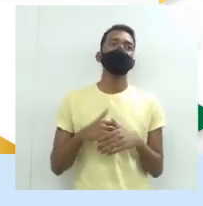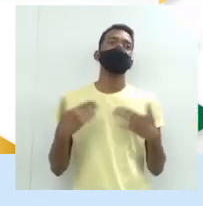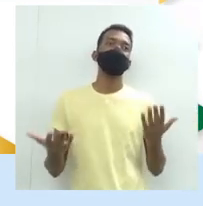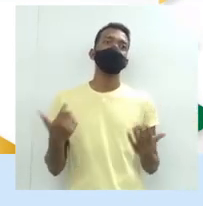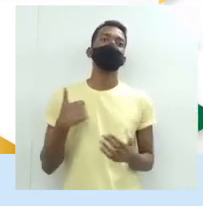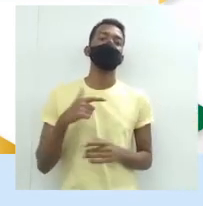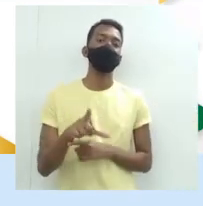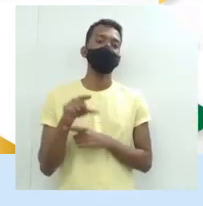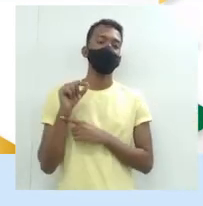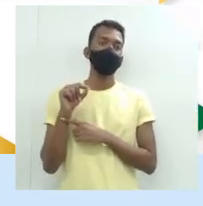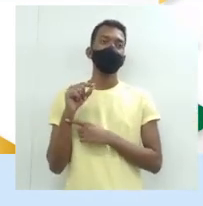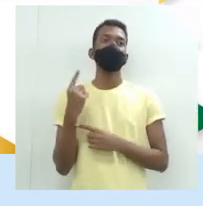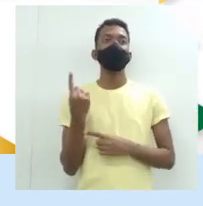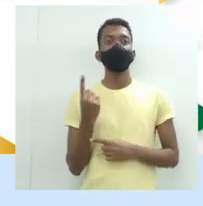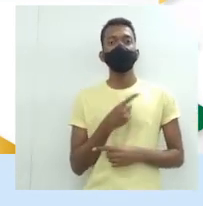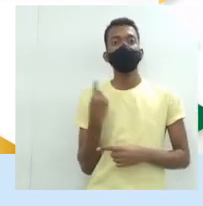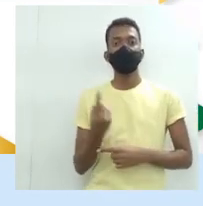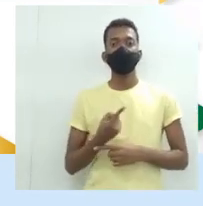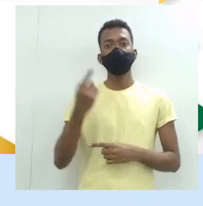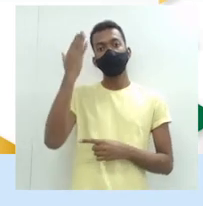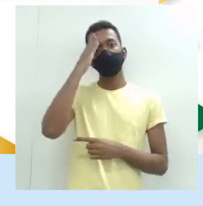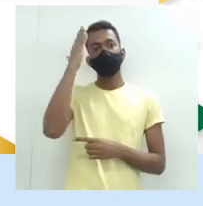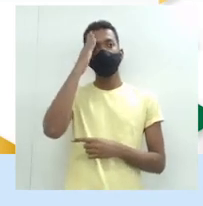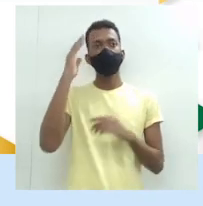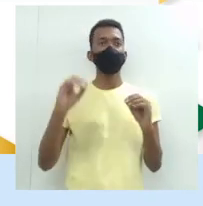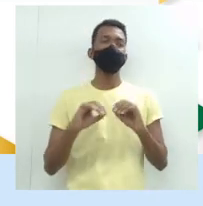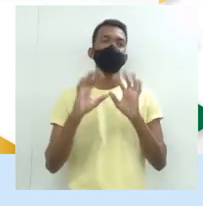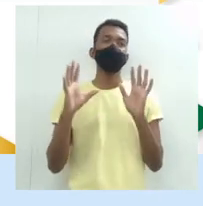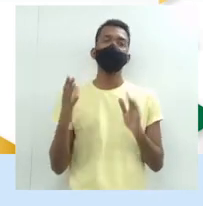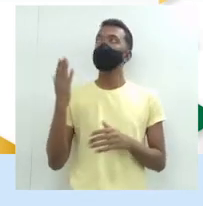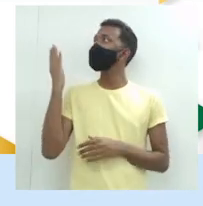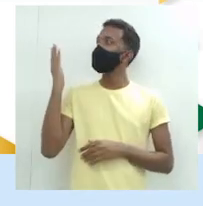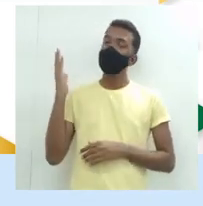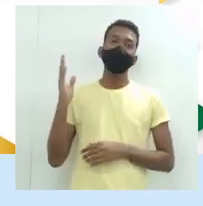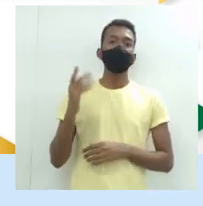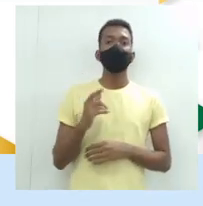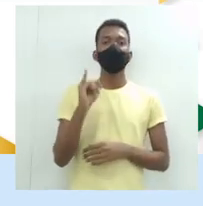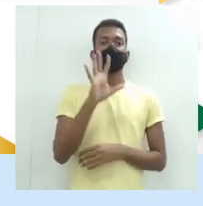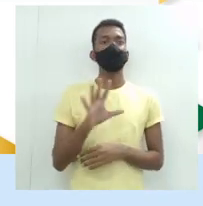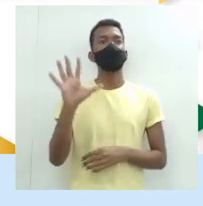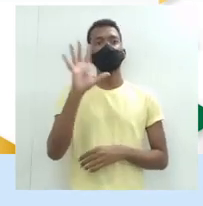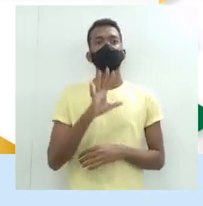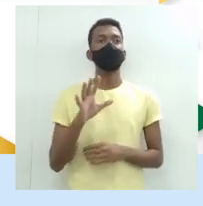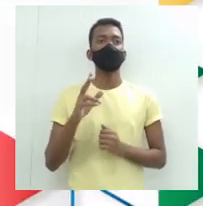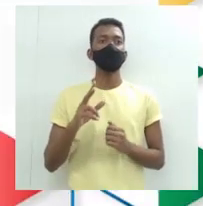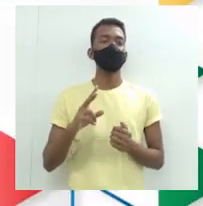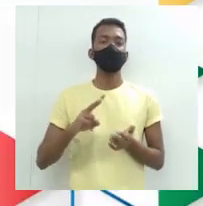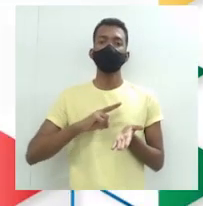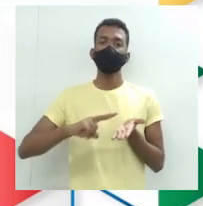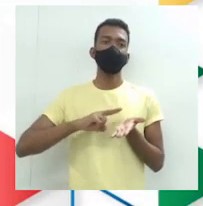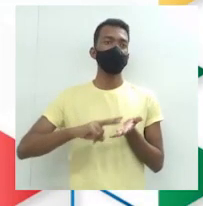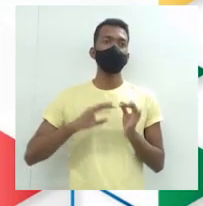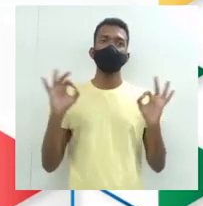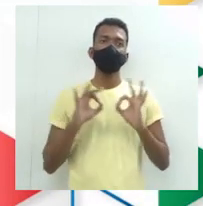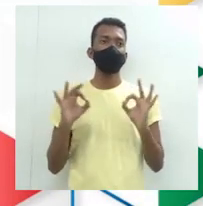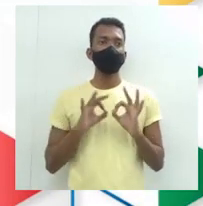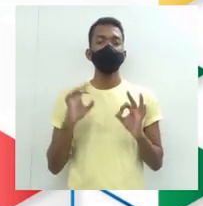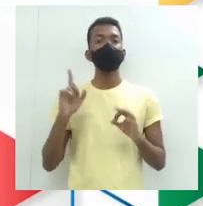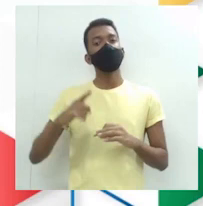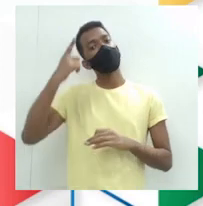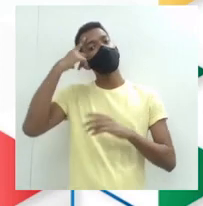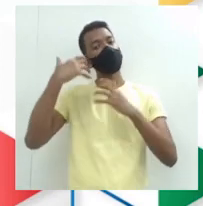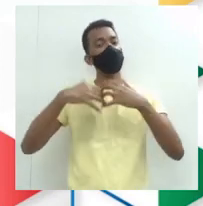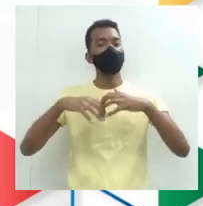um para a gente interpretar, e a imagem não verbal, a linguagem não verbal, ela já traz a reflexão que a